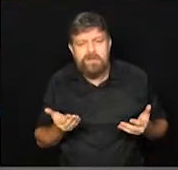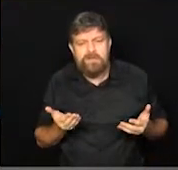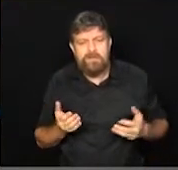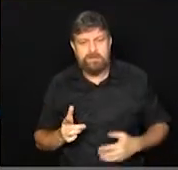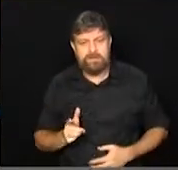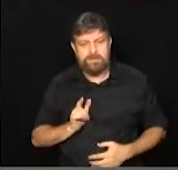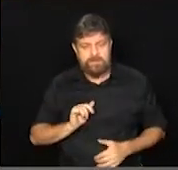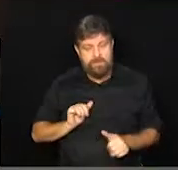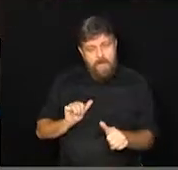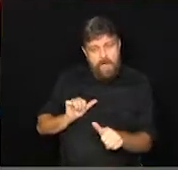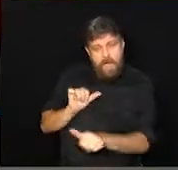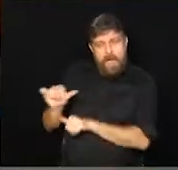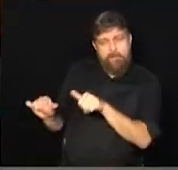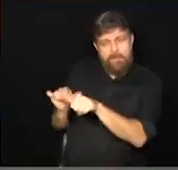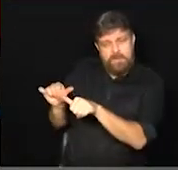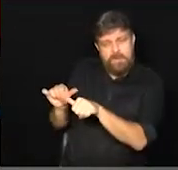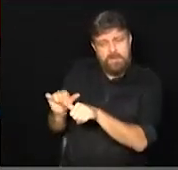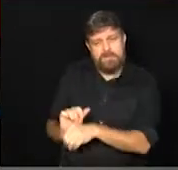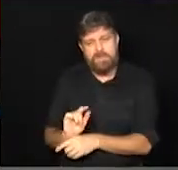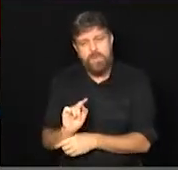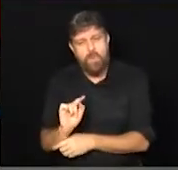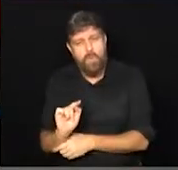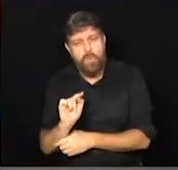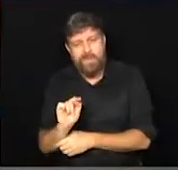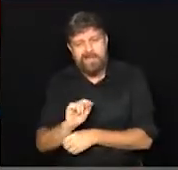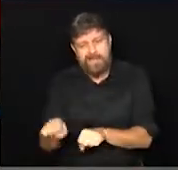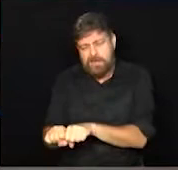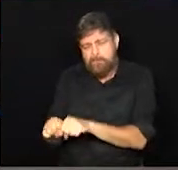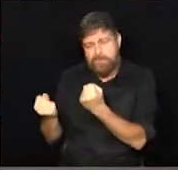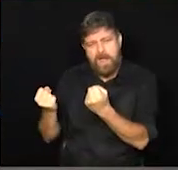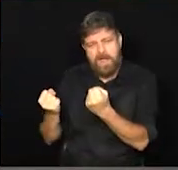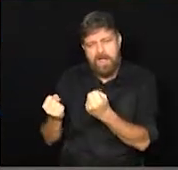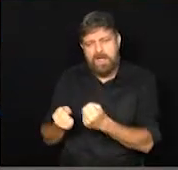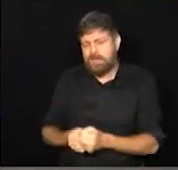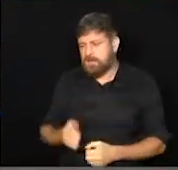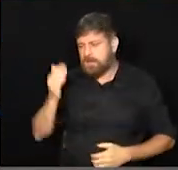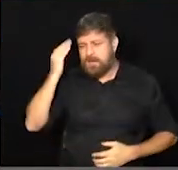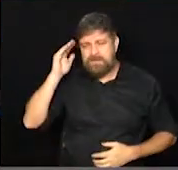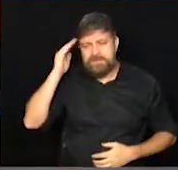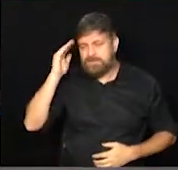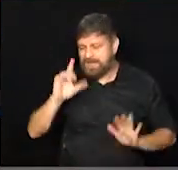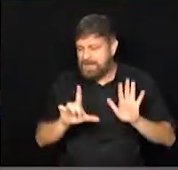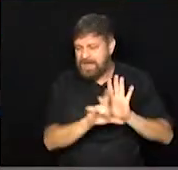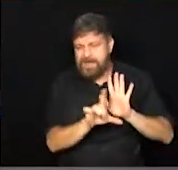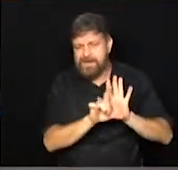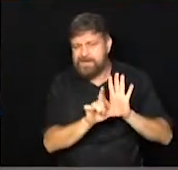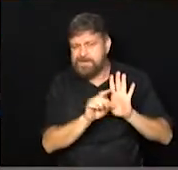essa mudança, essa ruptura, né, com o entendimento de que